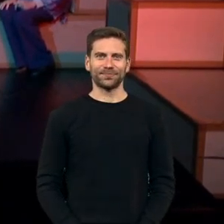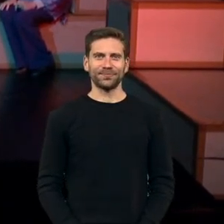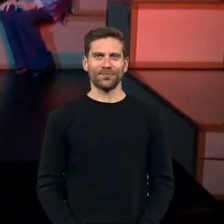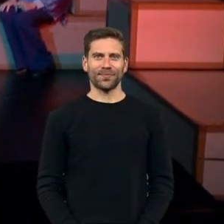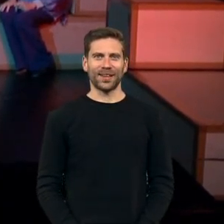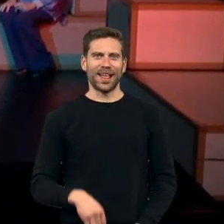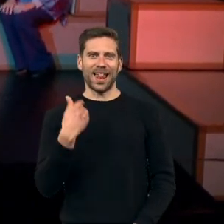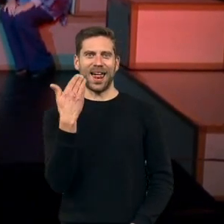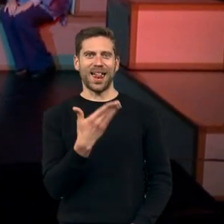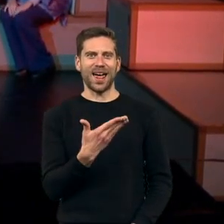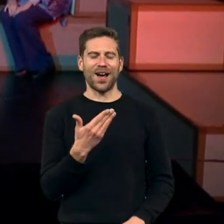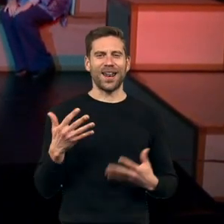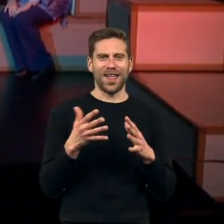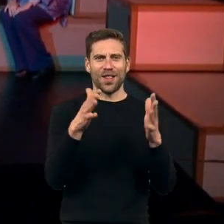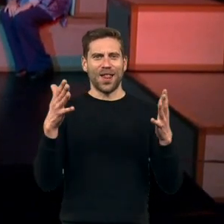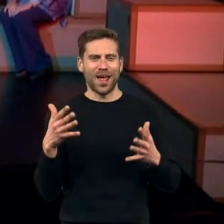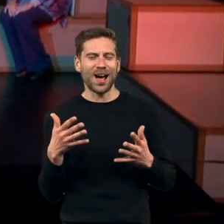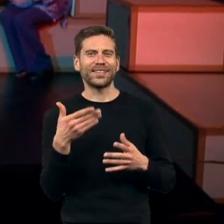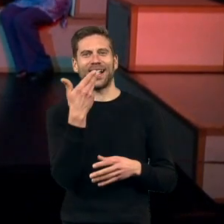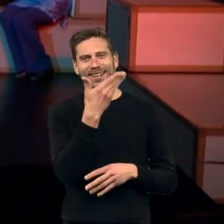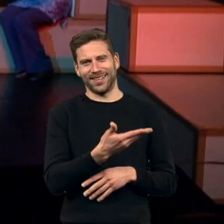Butterfly! Está aqui! O Butterfly está aqui!